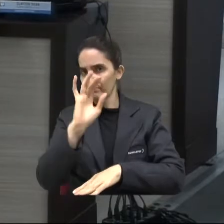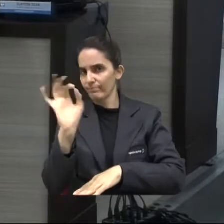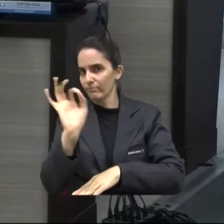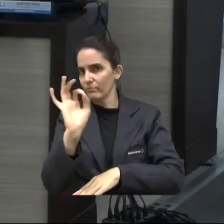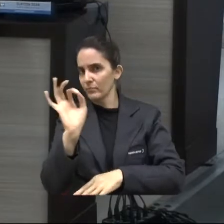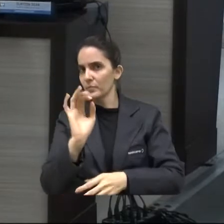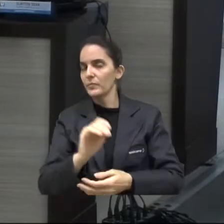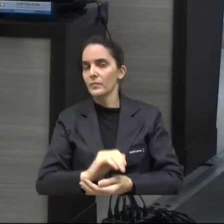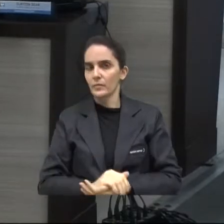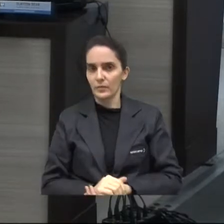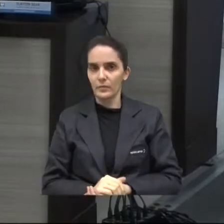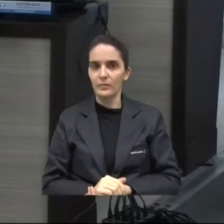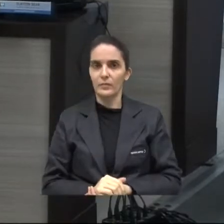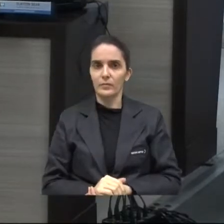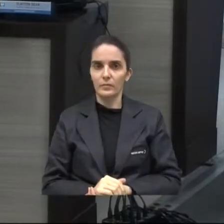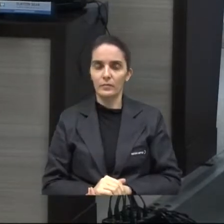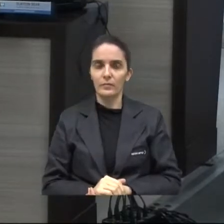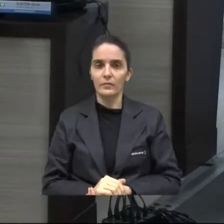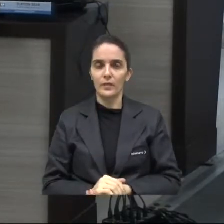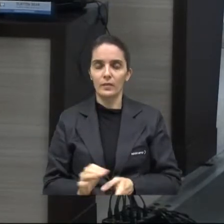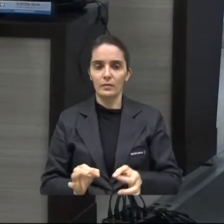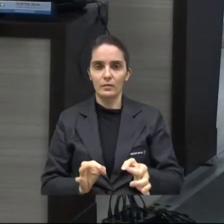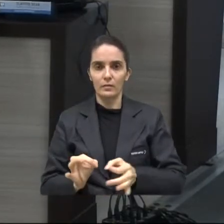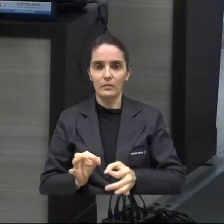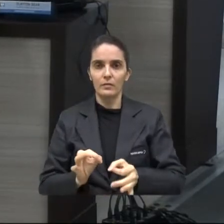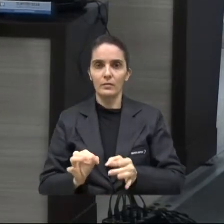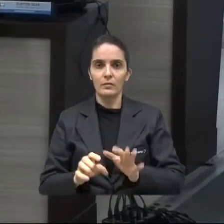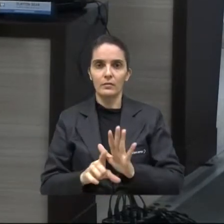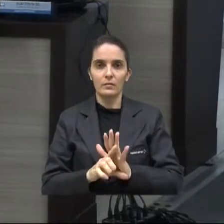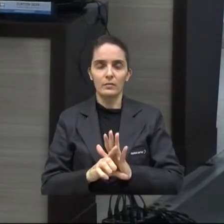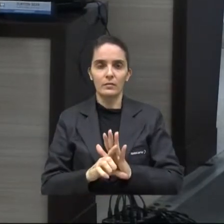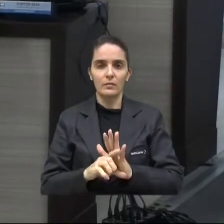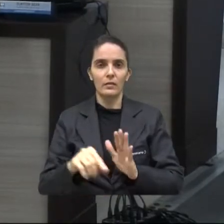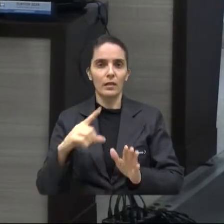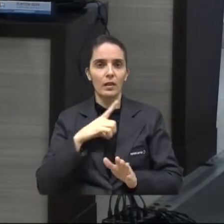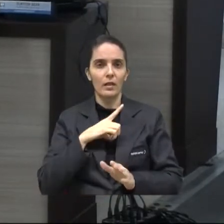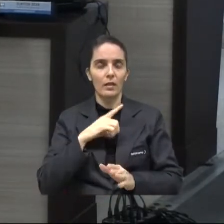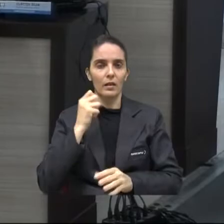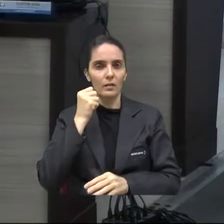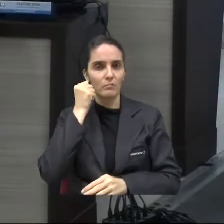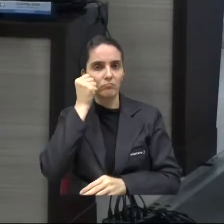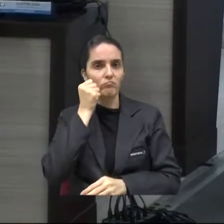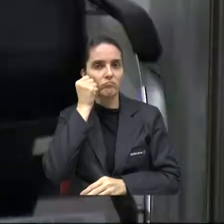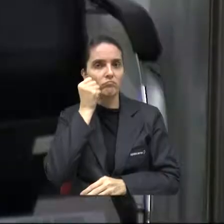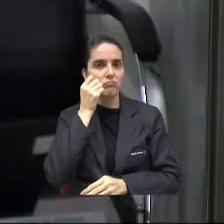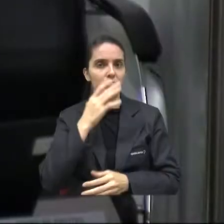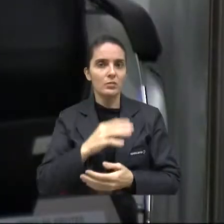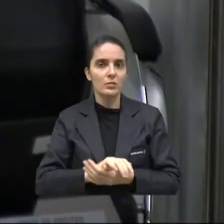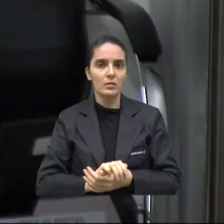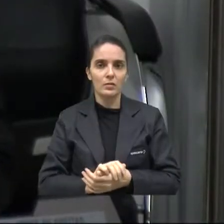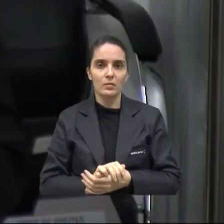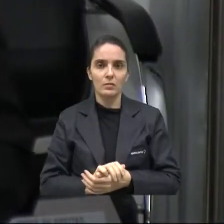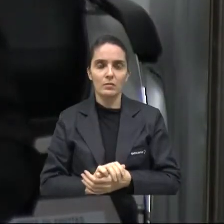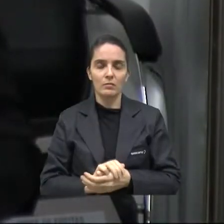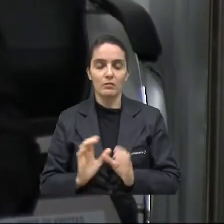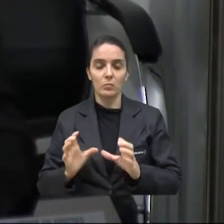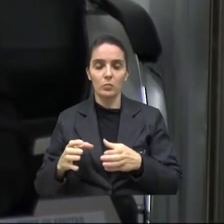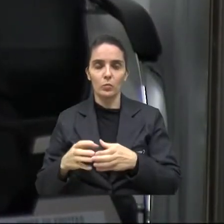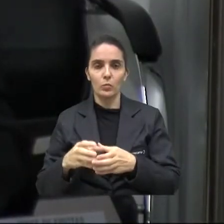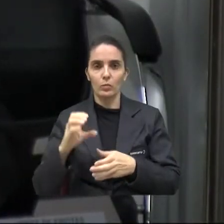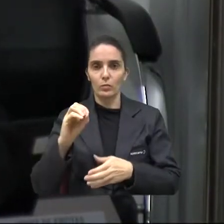sabendo desse projeto de lei no Senado, através do Instituto Plínio Correia de